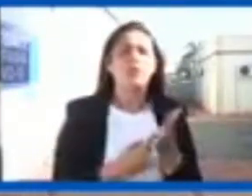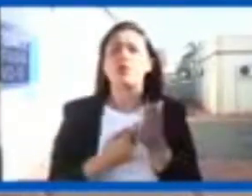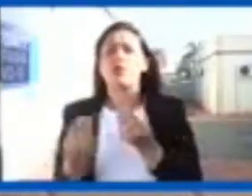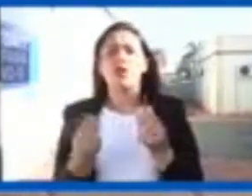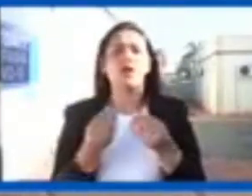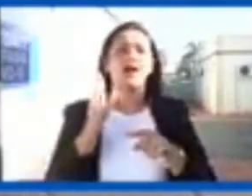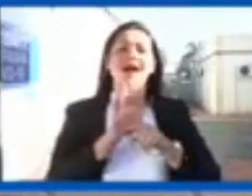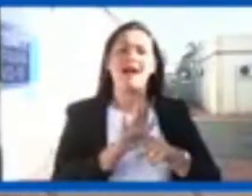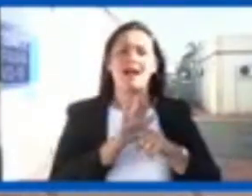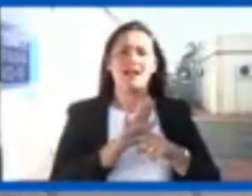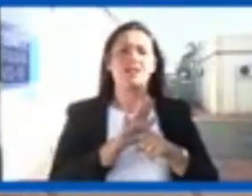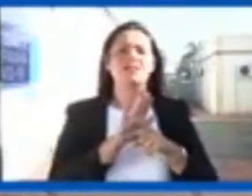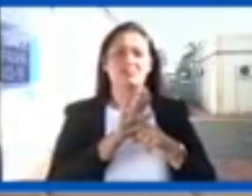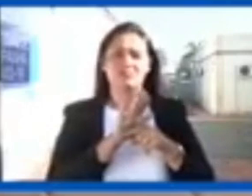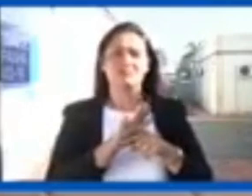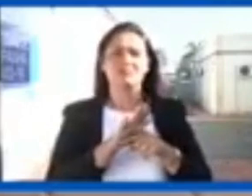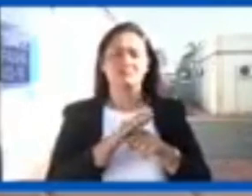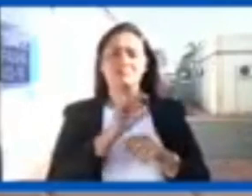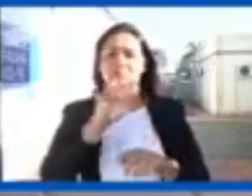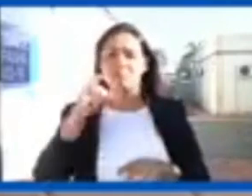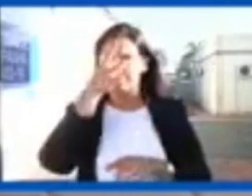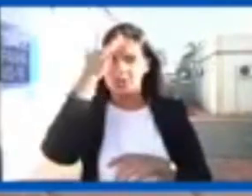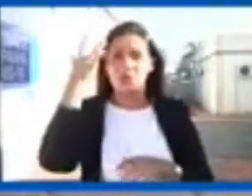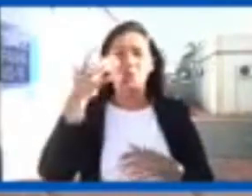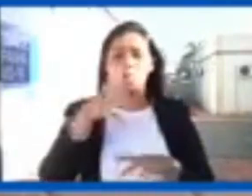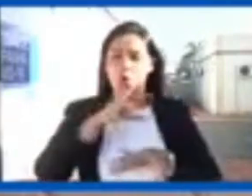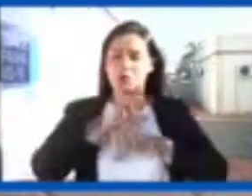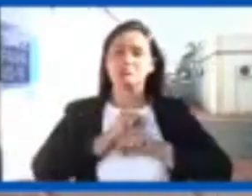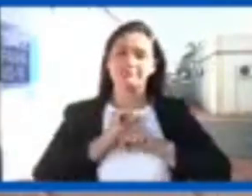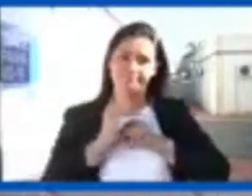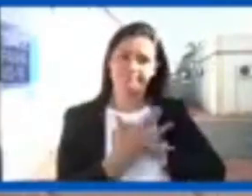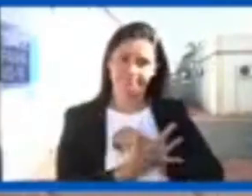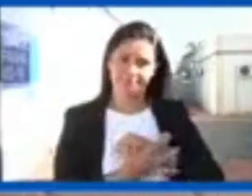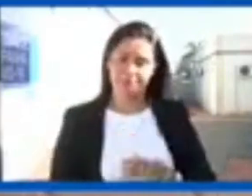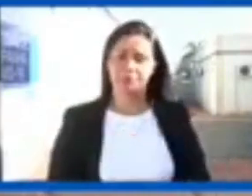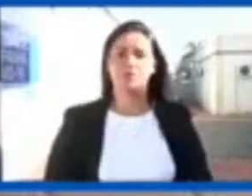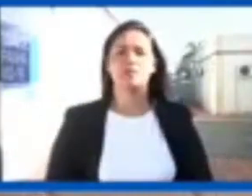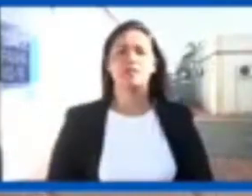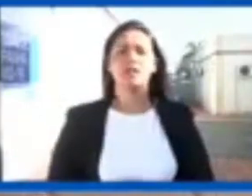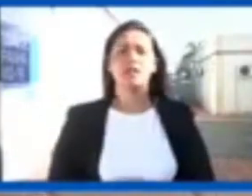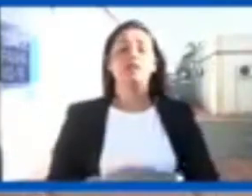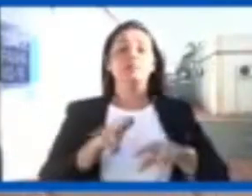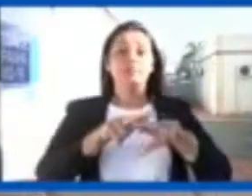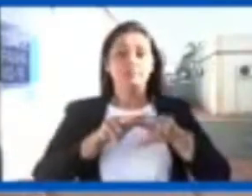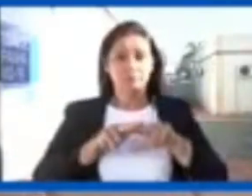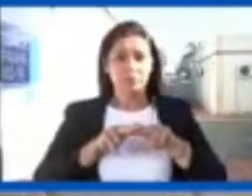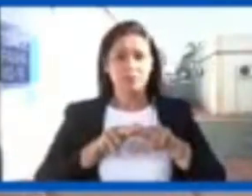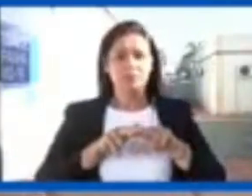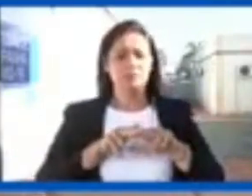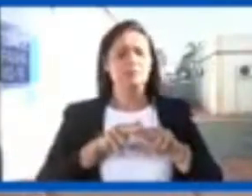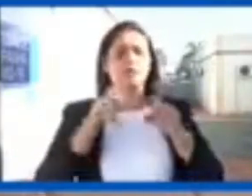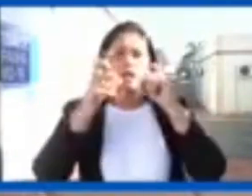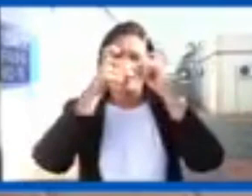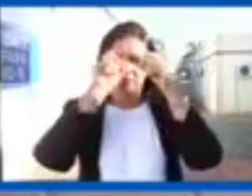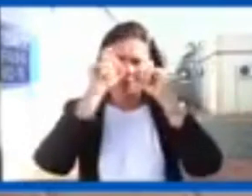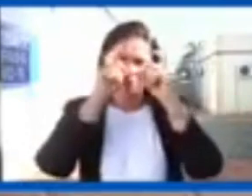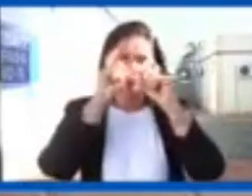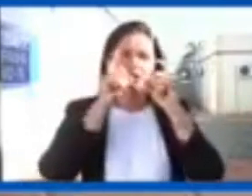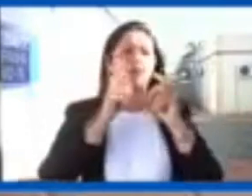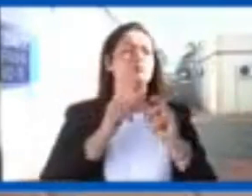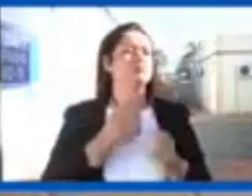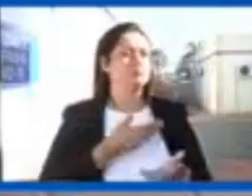fosse mais impactante no atendimento aos nossos pacientes então foi através de uma reunião técnica